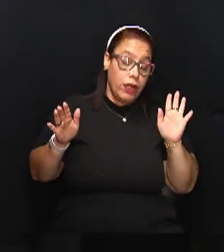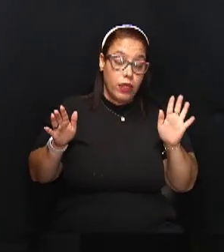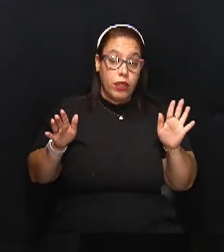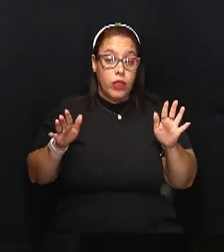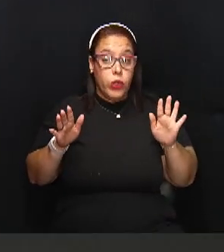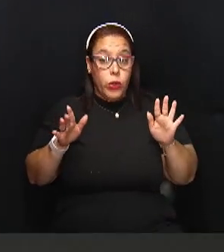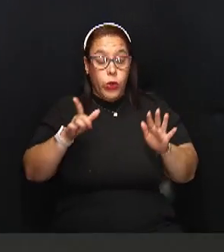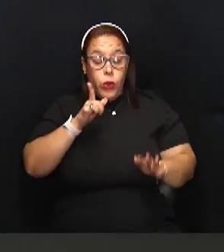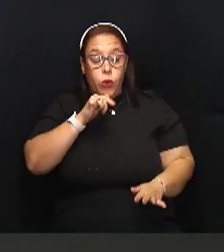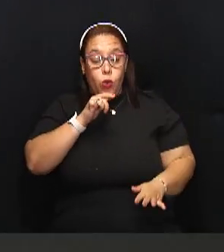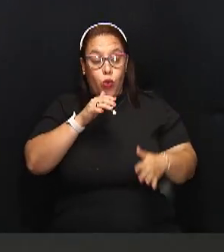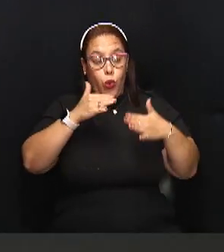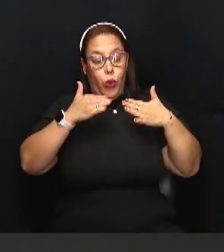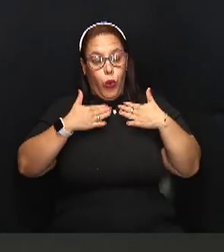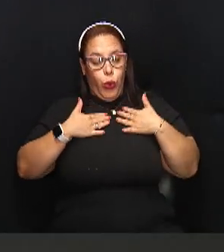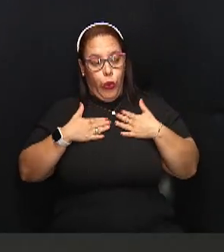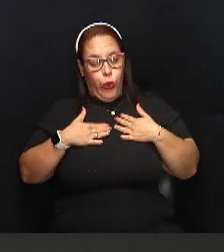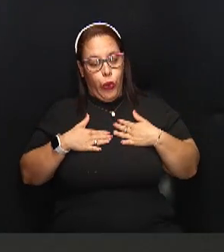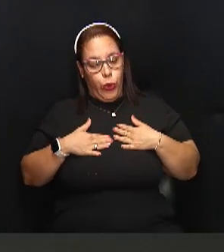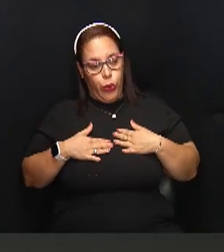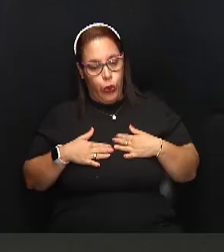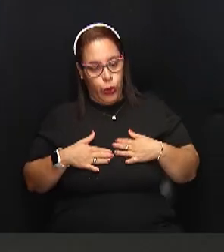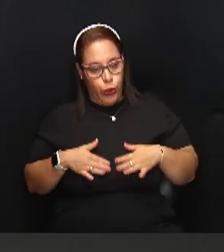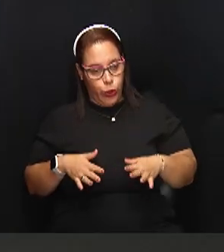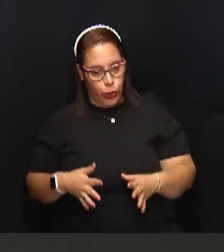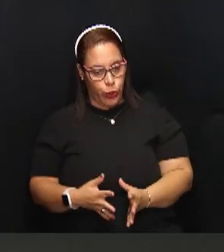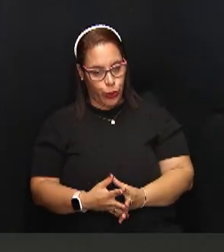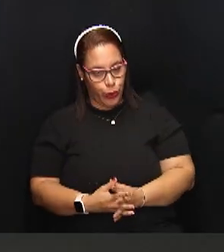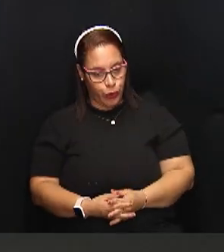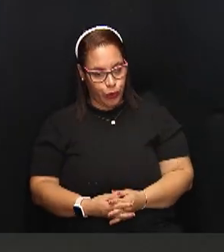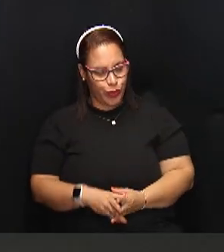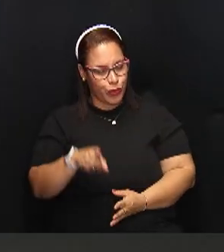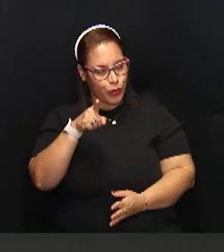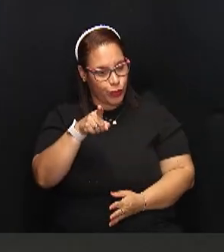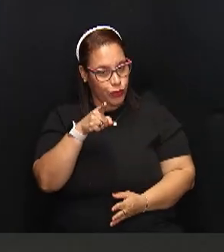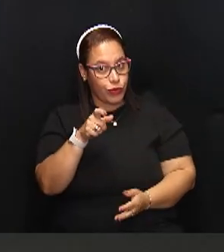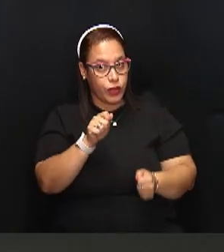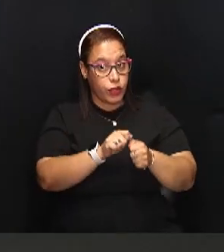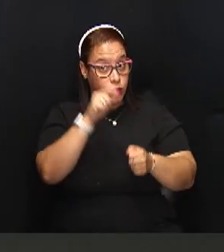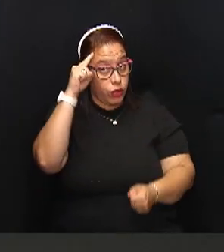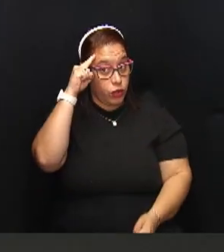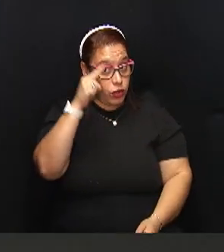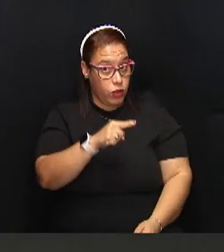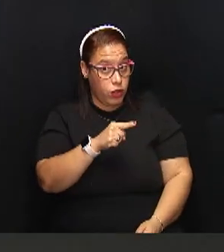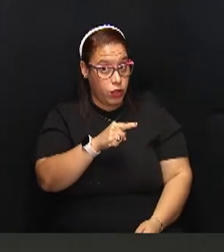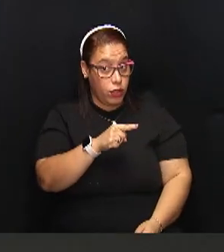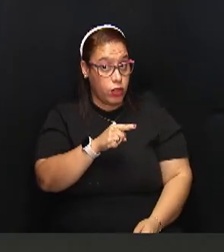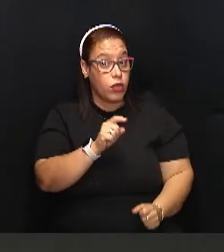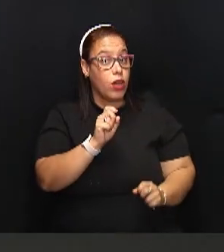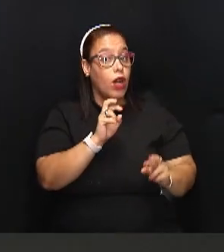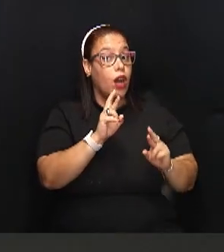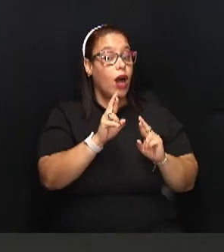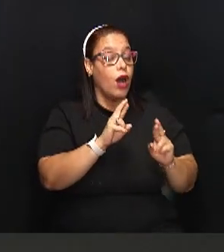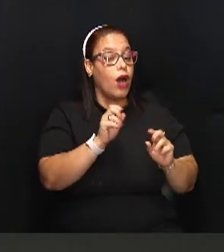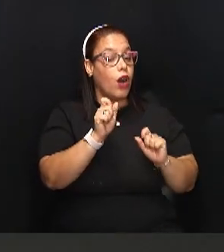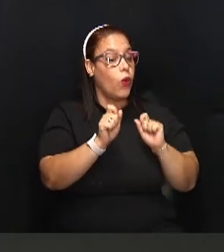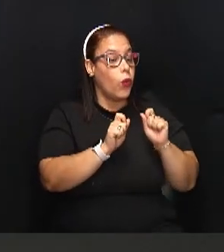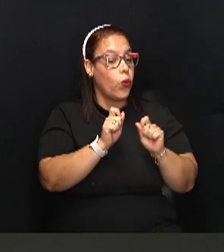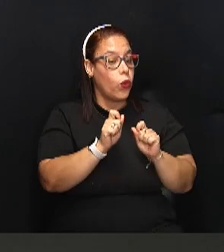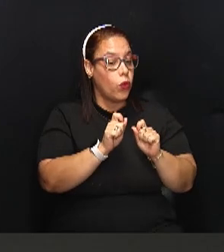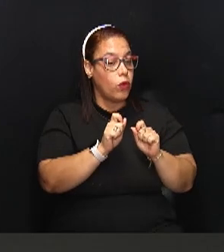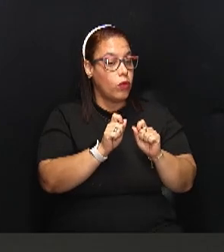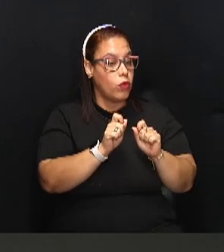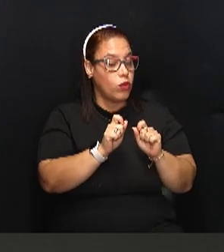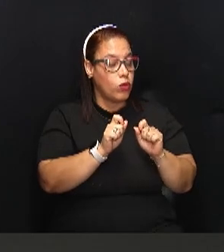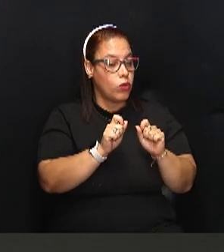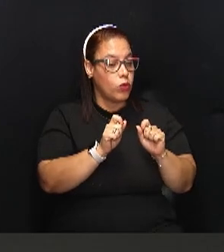uma demanda que ficou bem contundente, que inclusive você agiu diretamente com isso, foi em relação ao mutirão